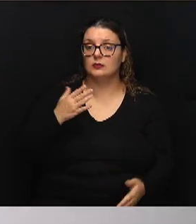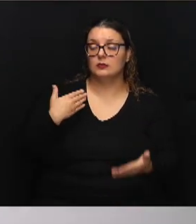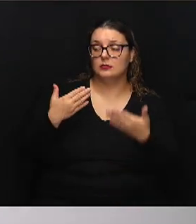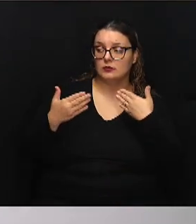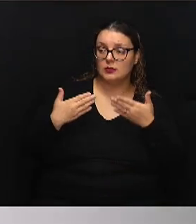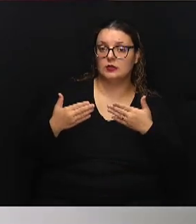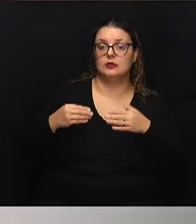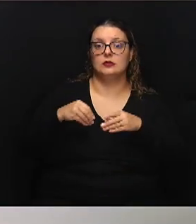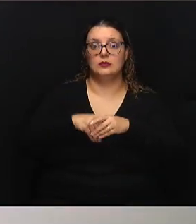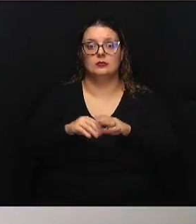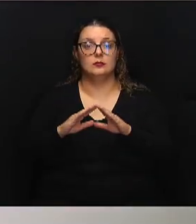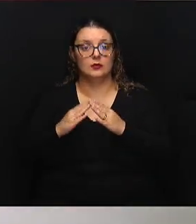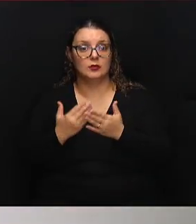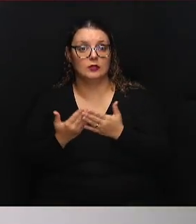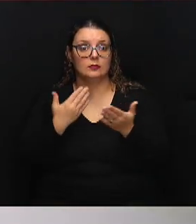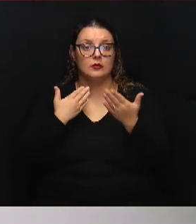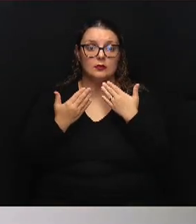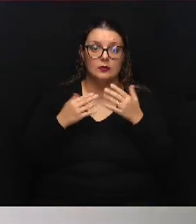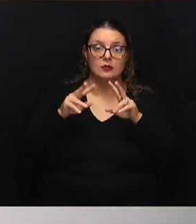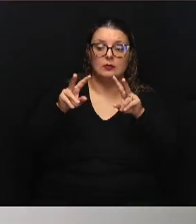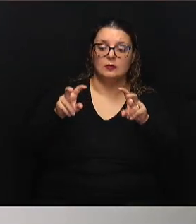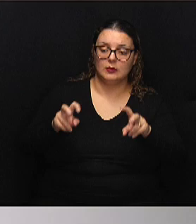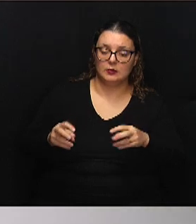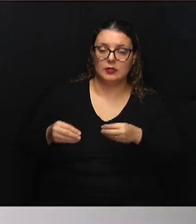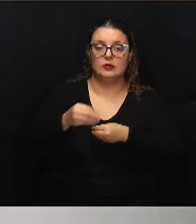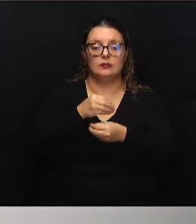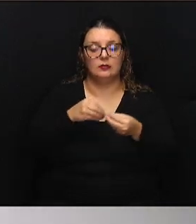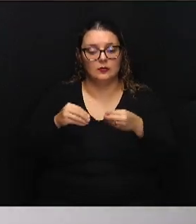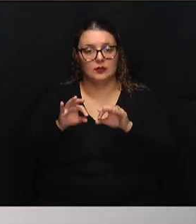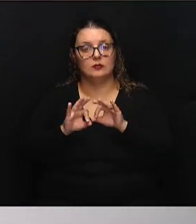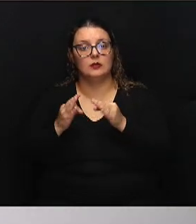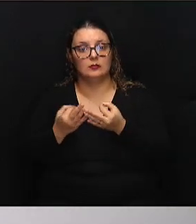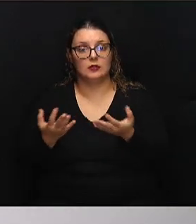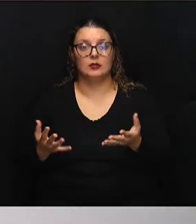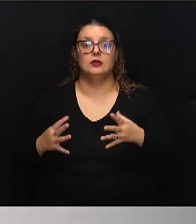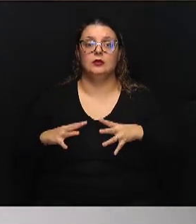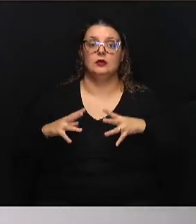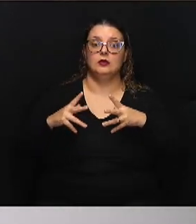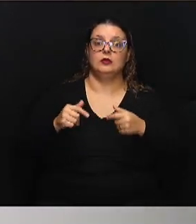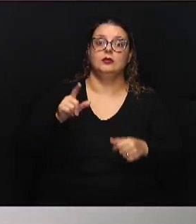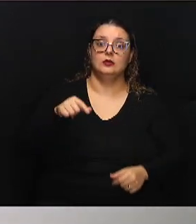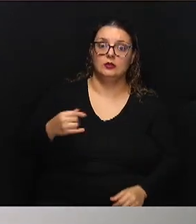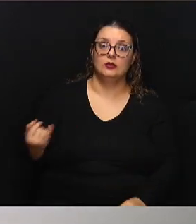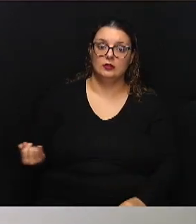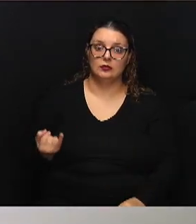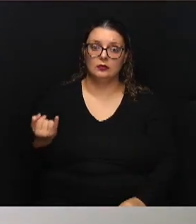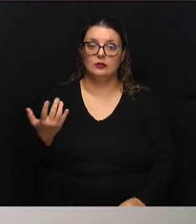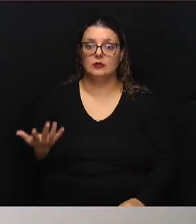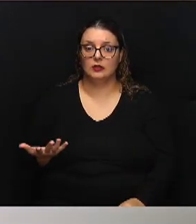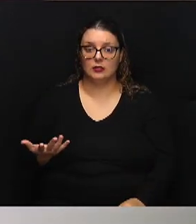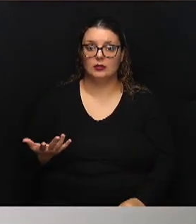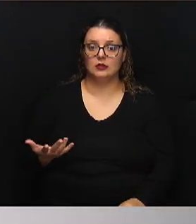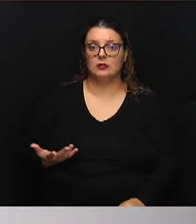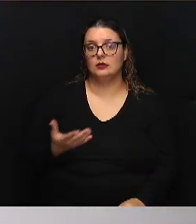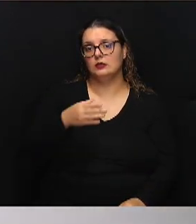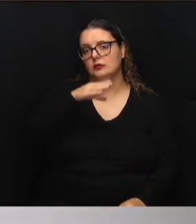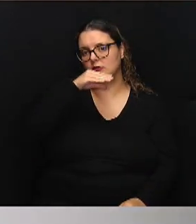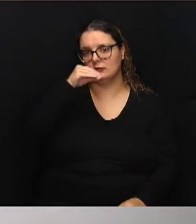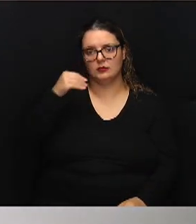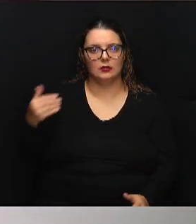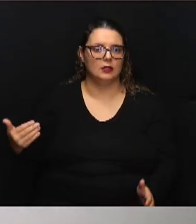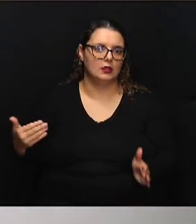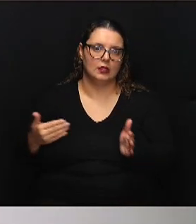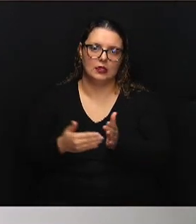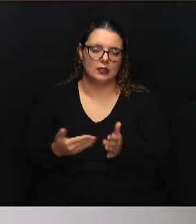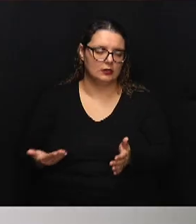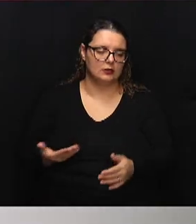nas escolas, conversando, envolvendo a família, onde que todos são importantes aí, desde o adolescente até o pai